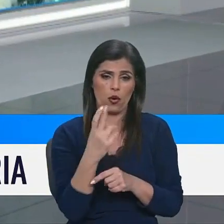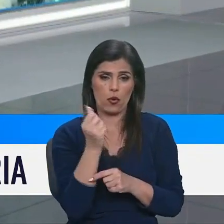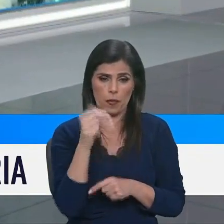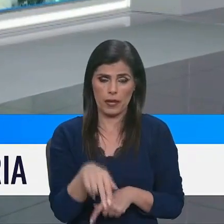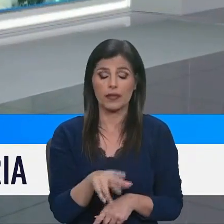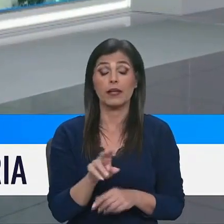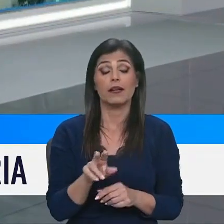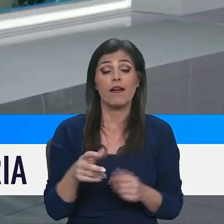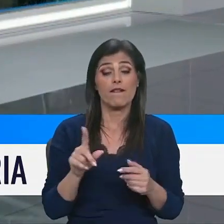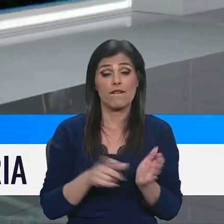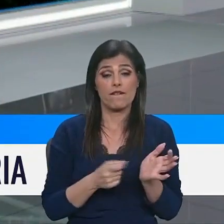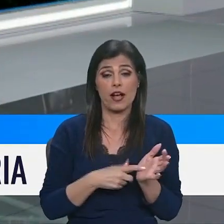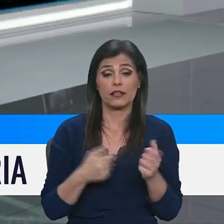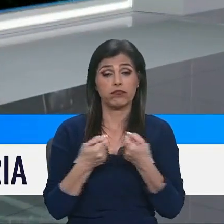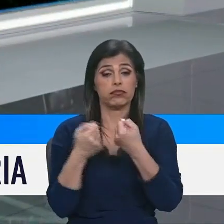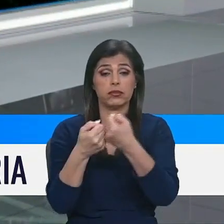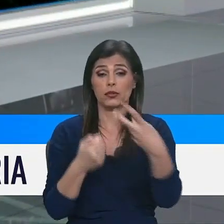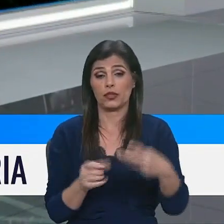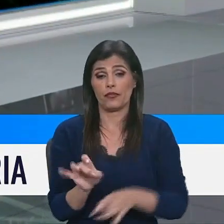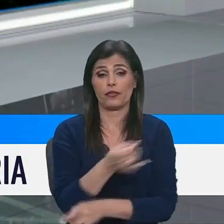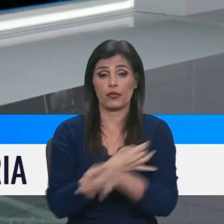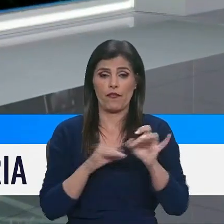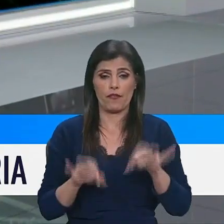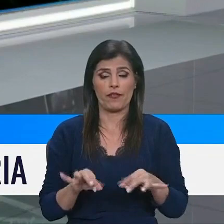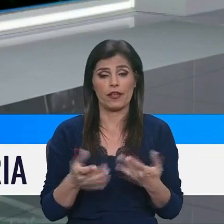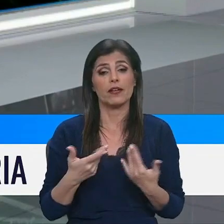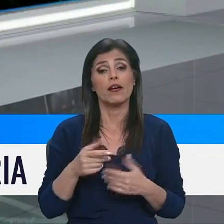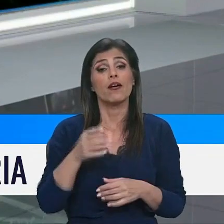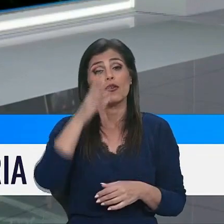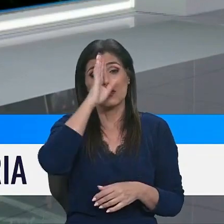jornadas do fim do campeonato, os Leões festejaram no Marquês de Pombal, em Lisboa.